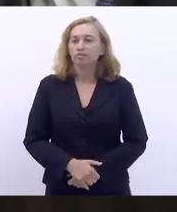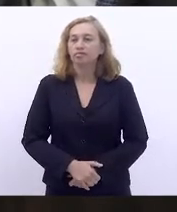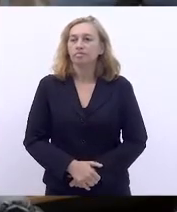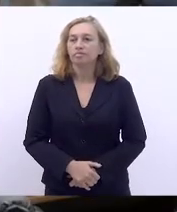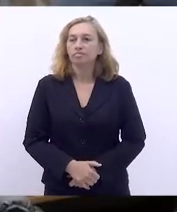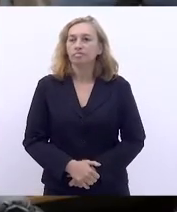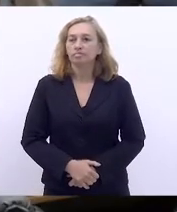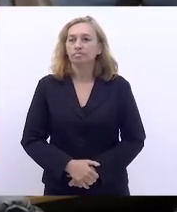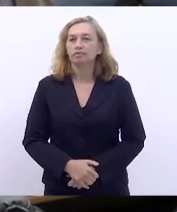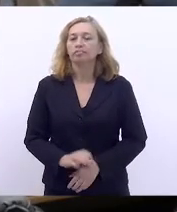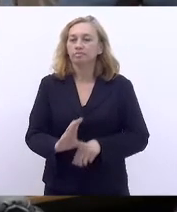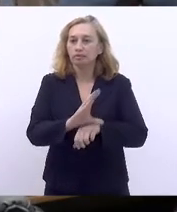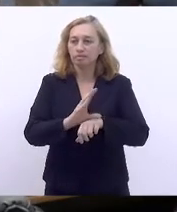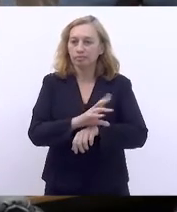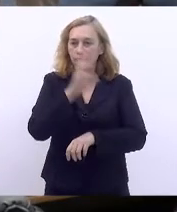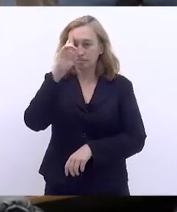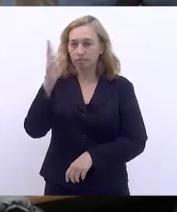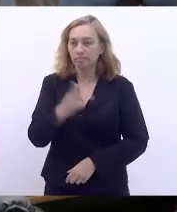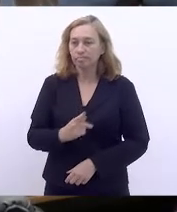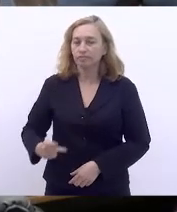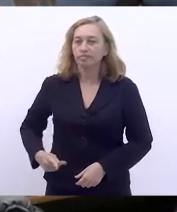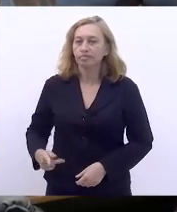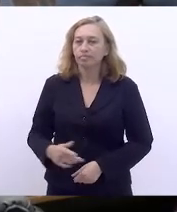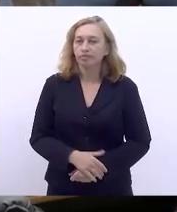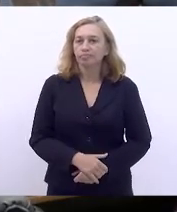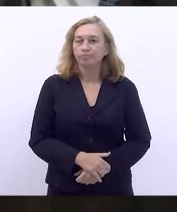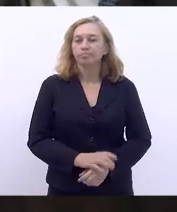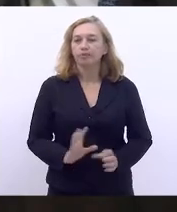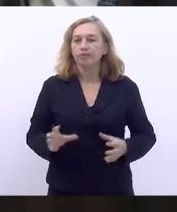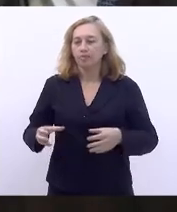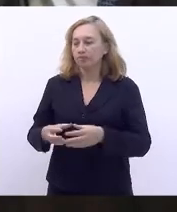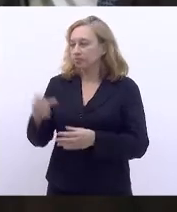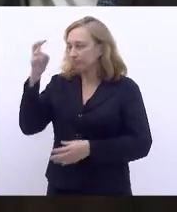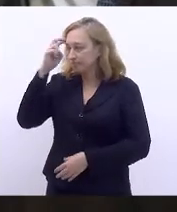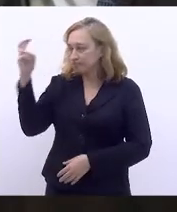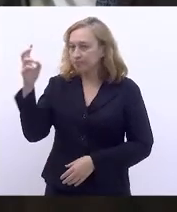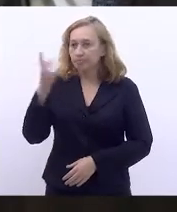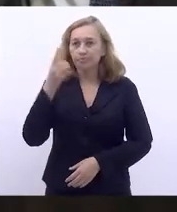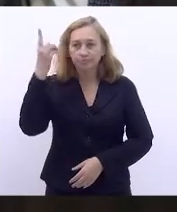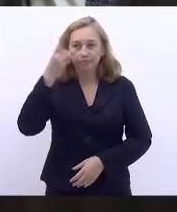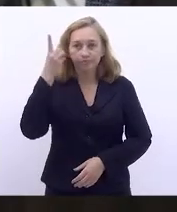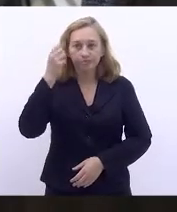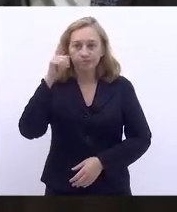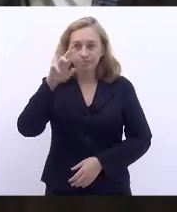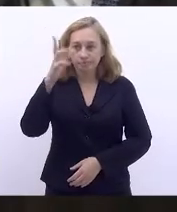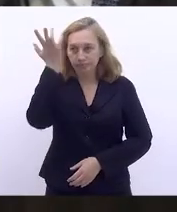pela constitucionalidade, presidente. Comissão de Cultura, deputado Eliomar Coelho.